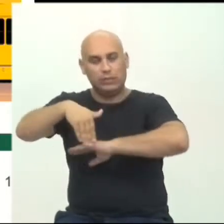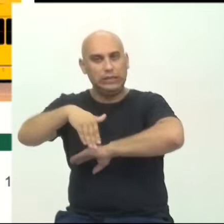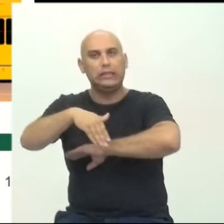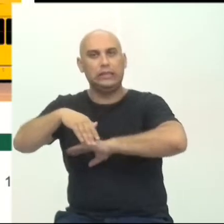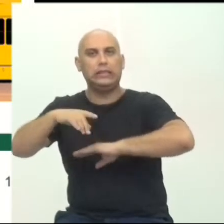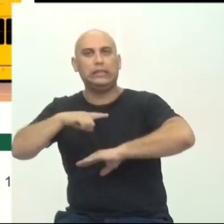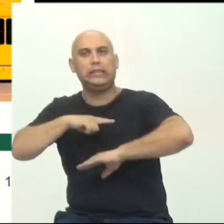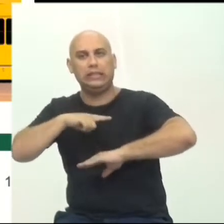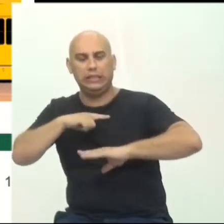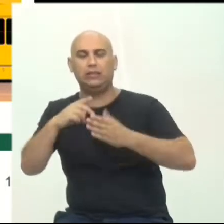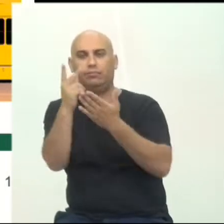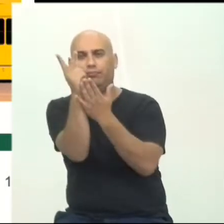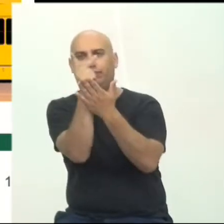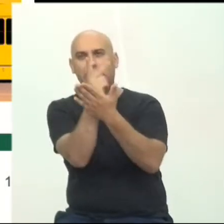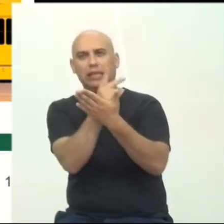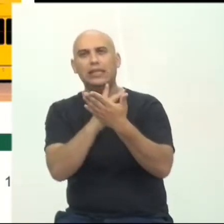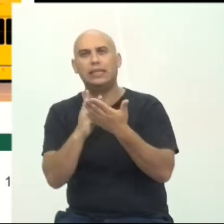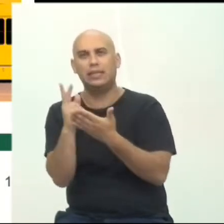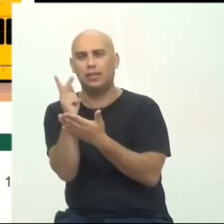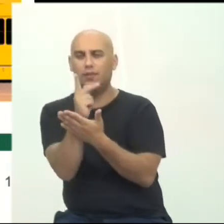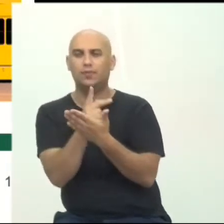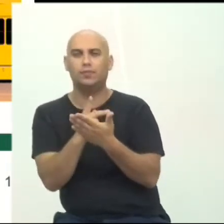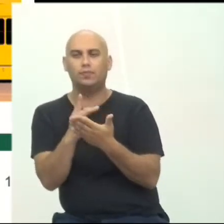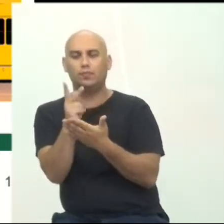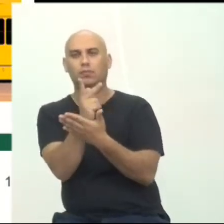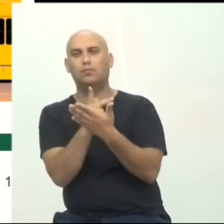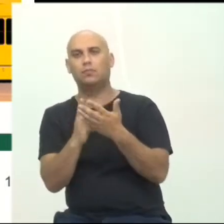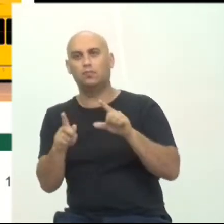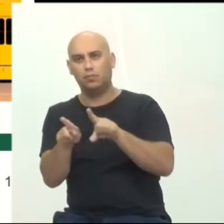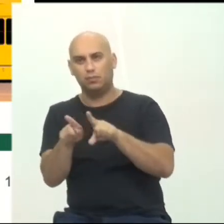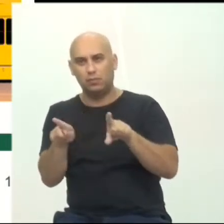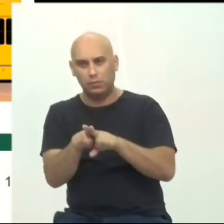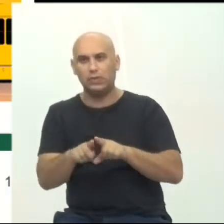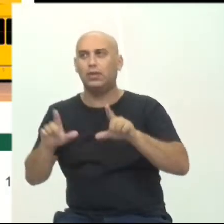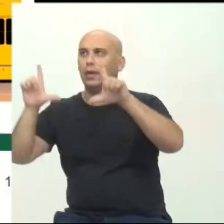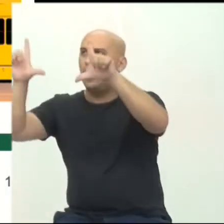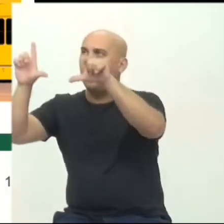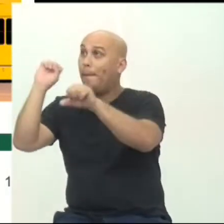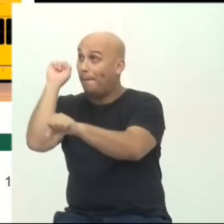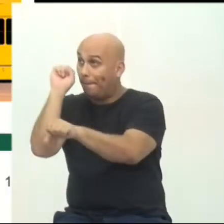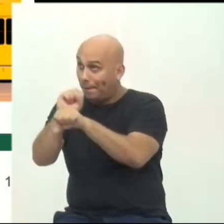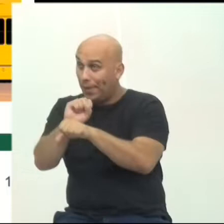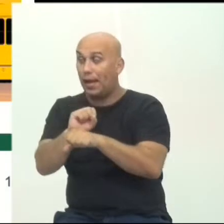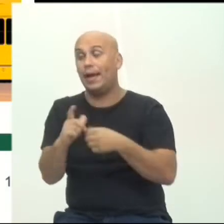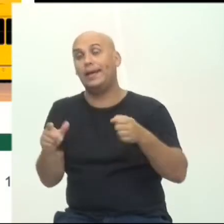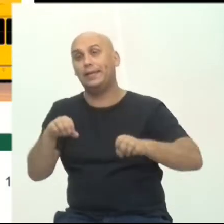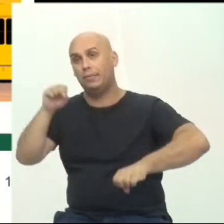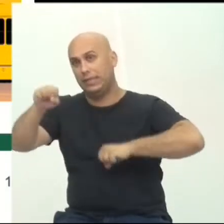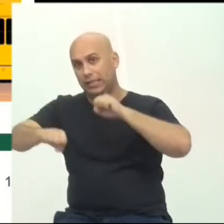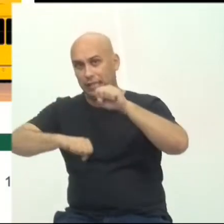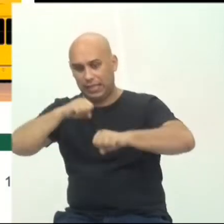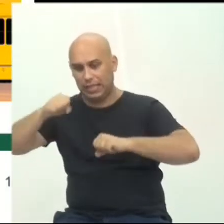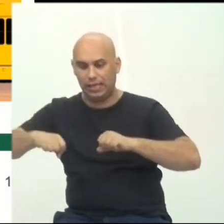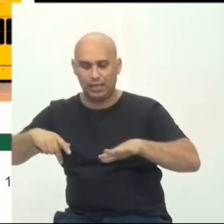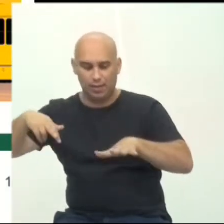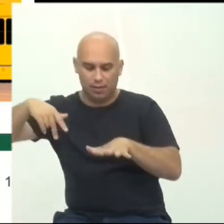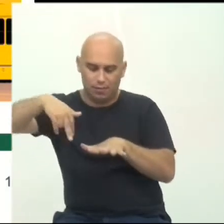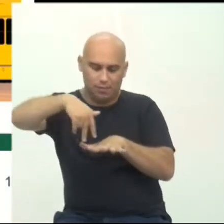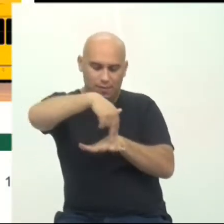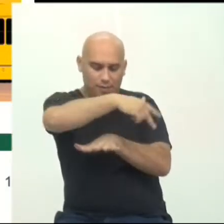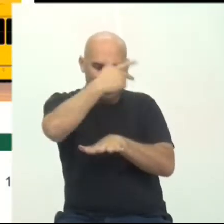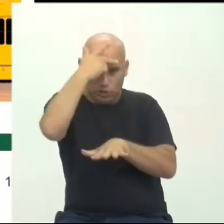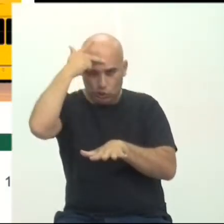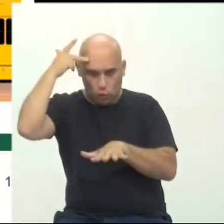esse desenho com sinalização de pare para bicicleta, com faixa de pedestres. Então, facilmente